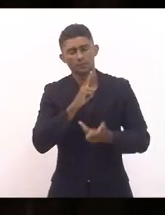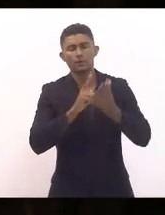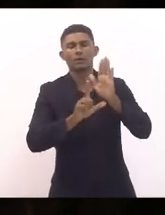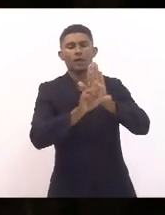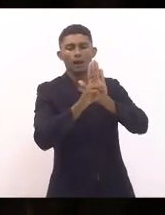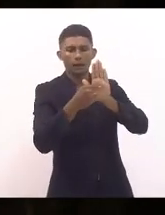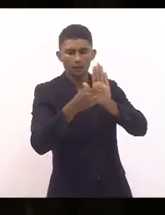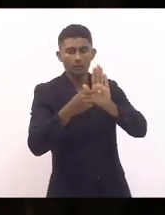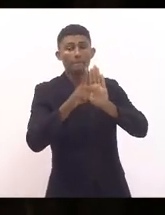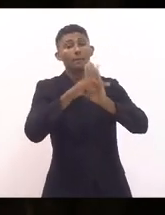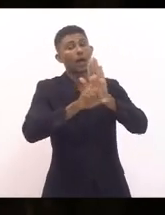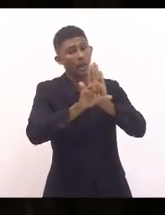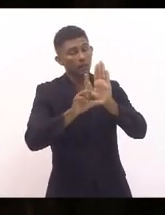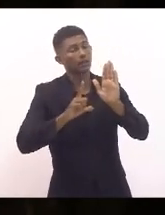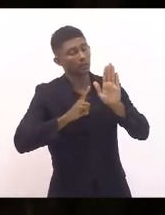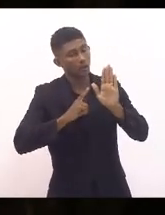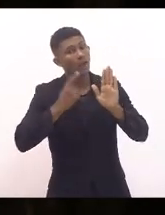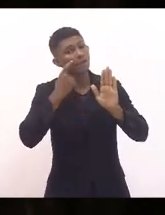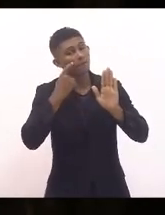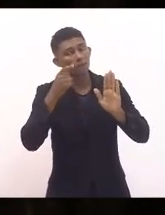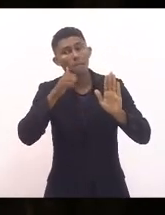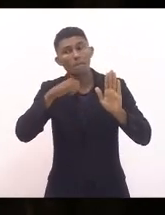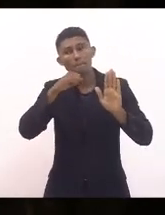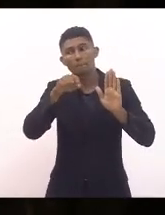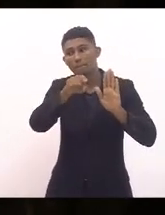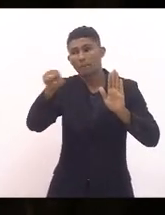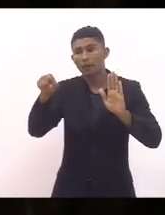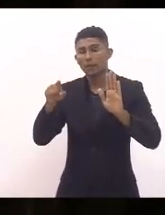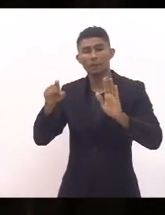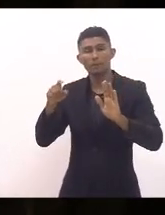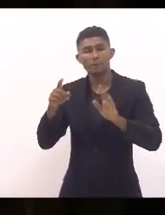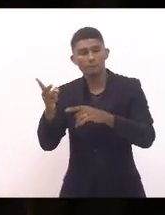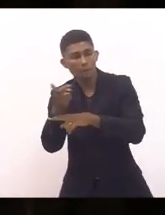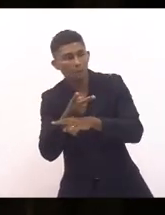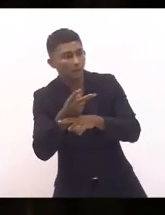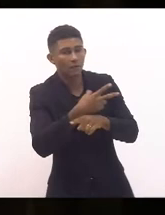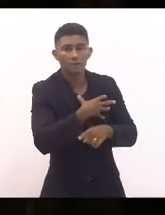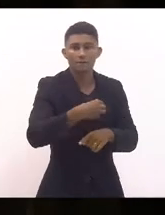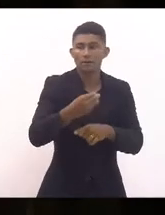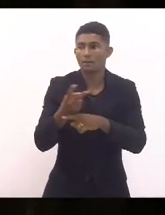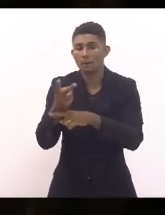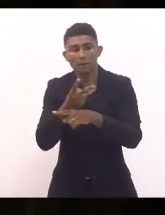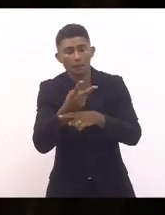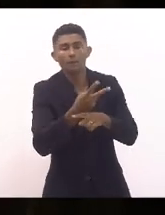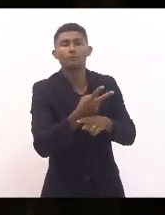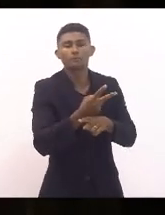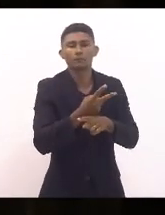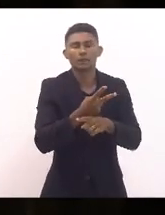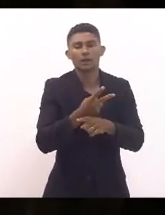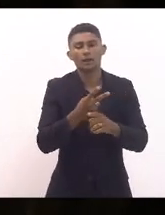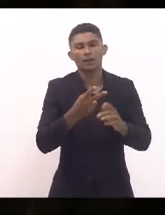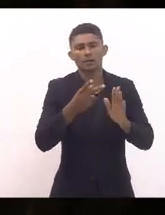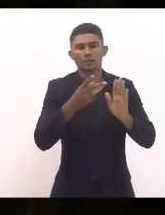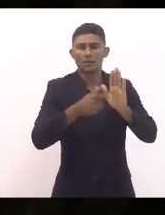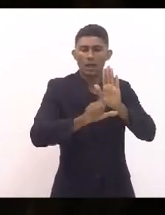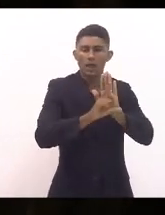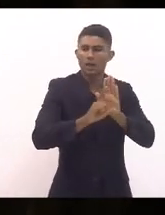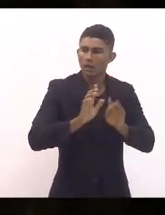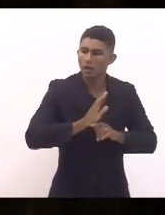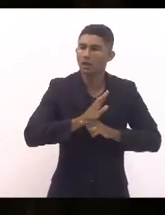tramitadas, que aprove assistência para essas mães que hoje procuram os seus filhos e que também os conselhos tutelares,